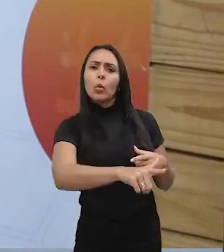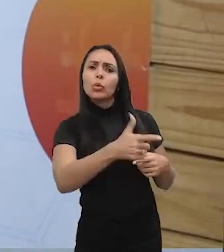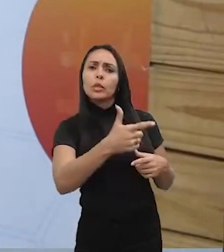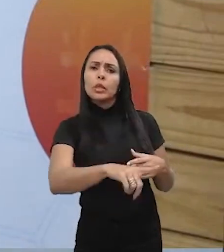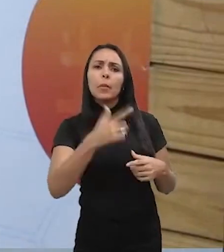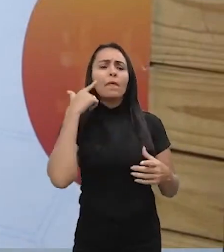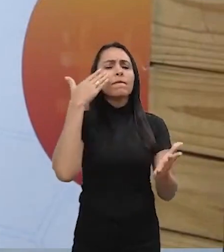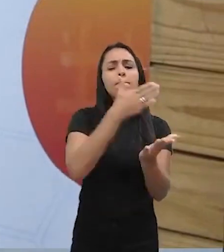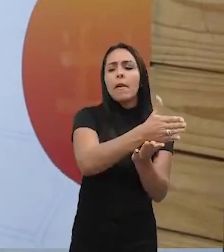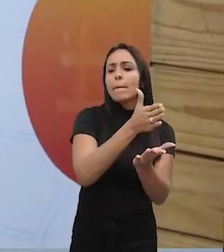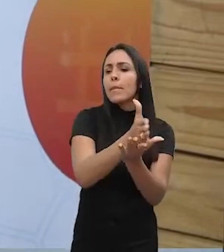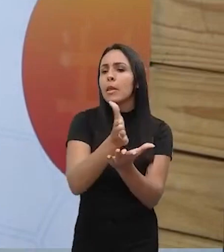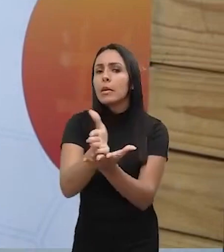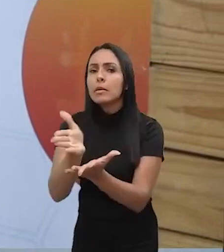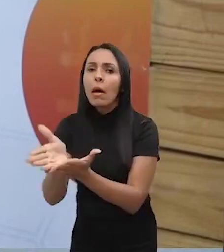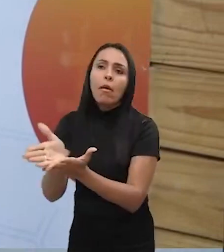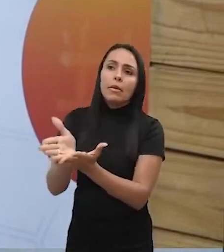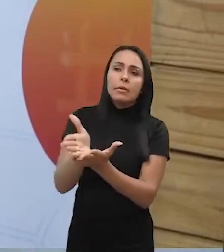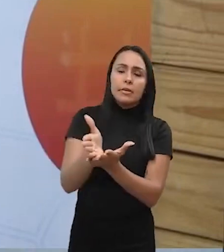que viabilizassem